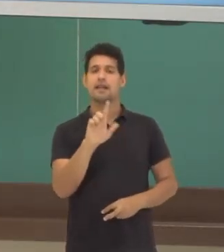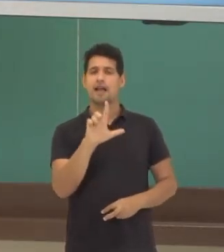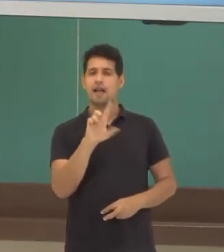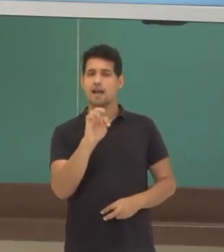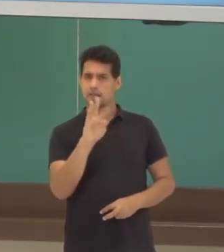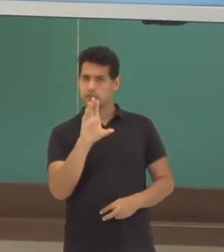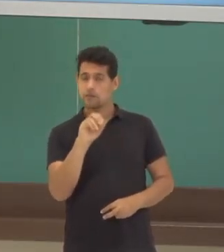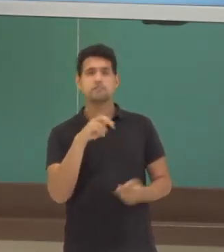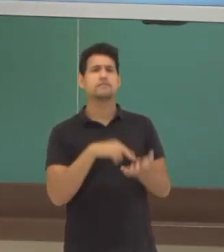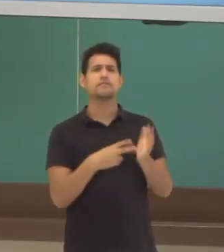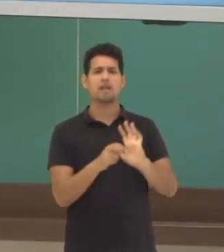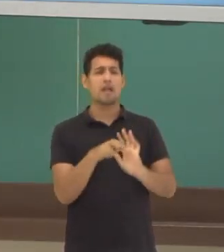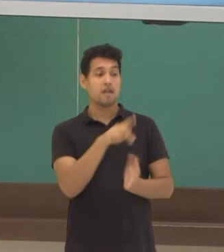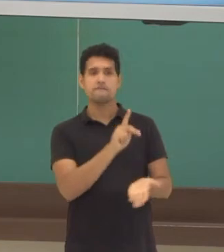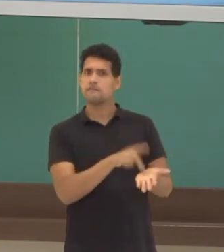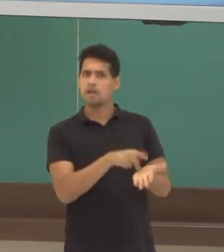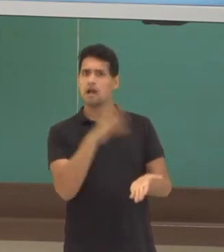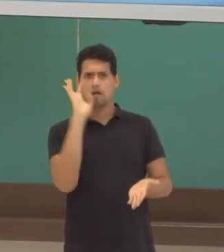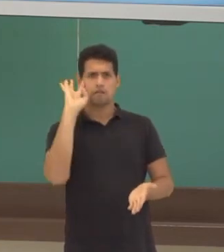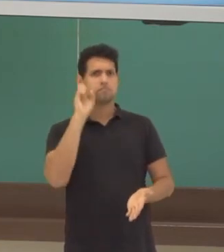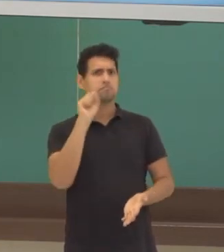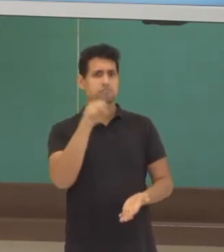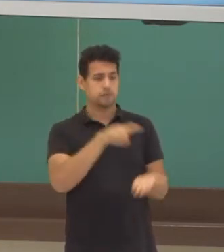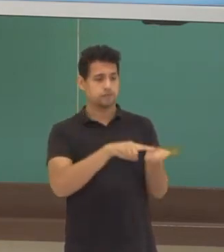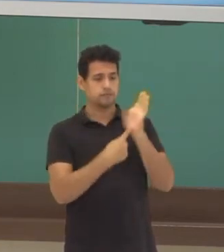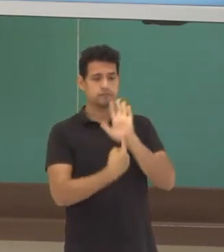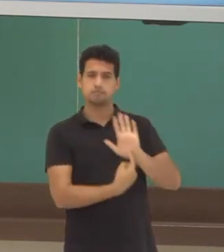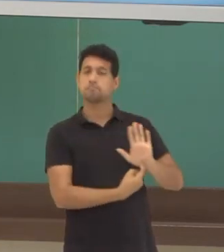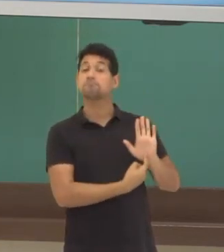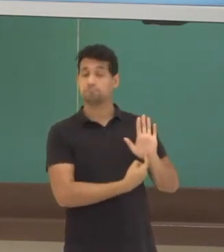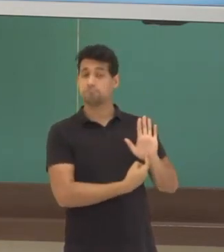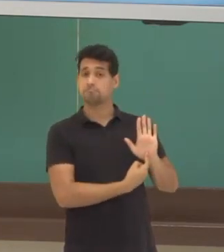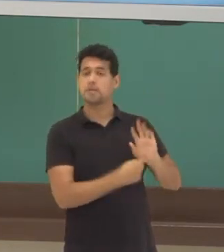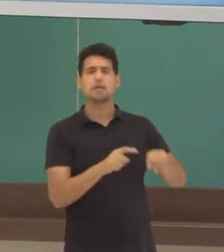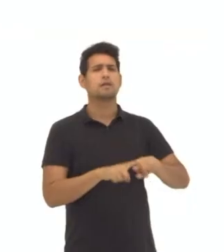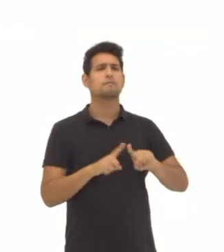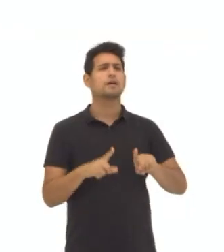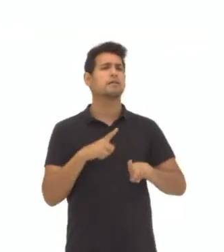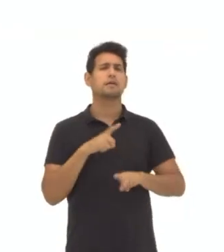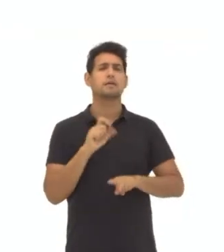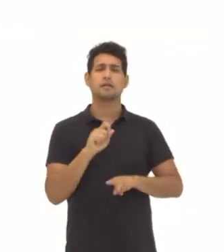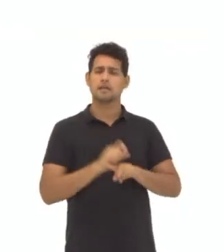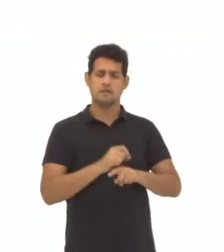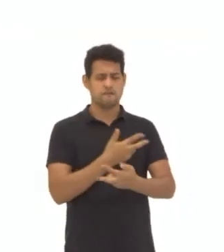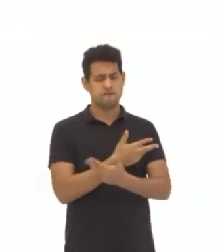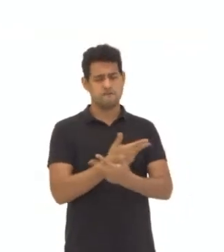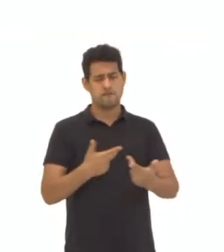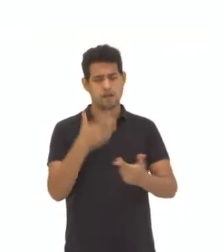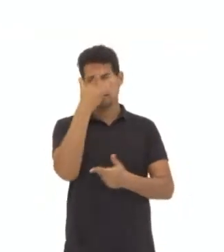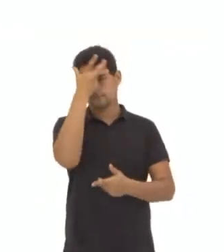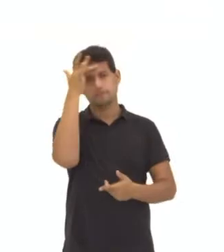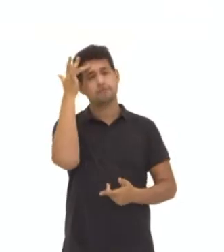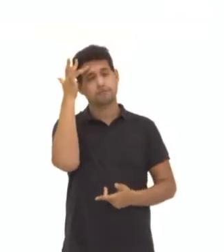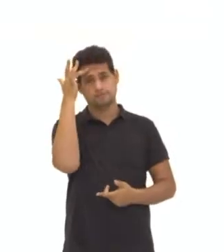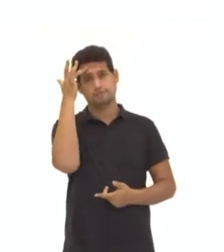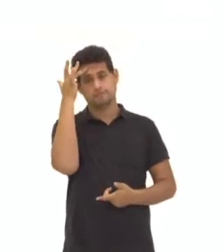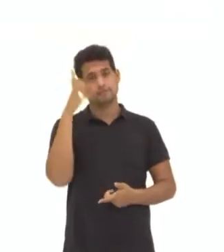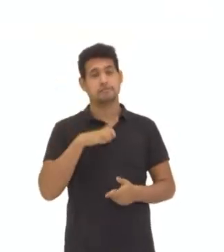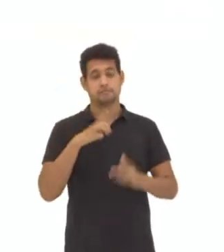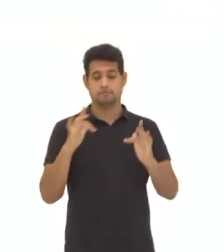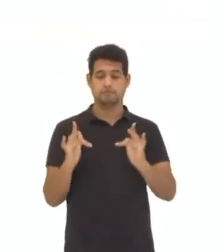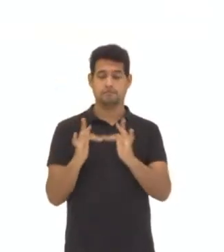trecho solicitado? Porque em um texto nós devemos sempre observar cada detalhe e a partir dali eu retiro